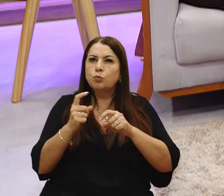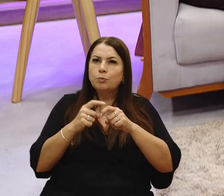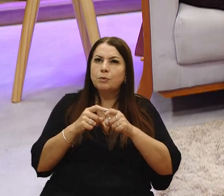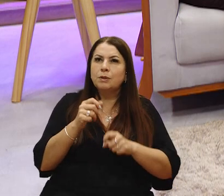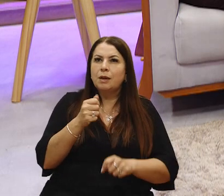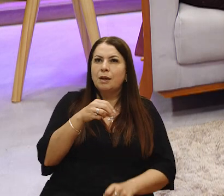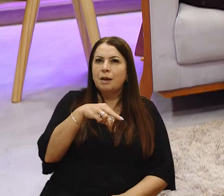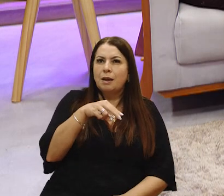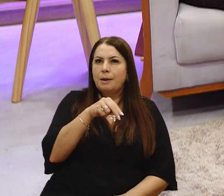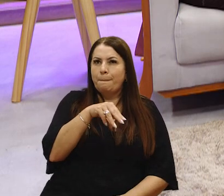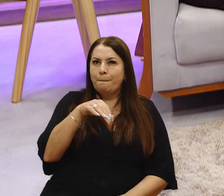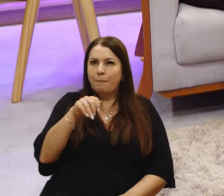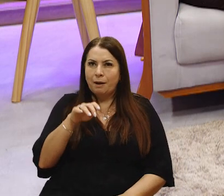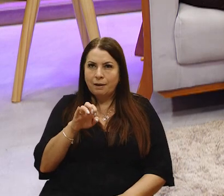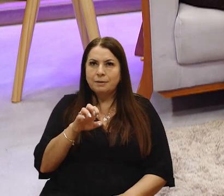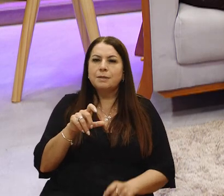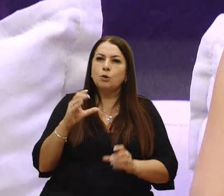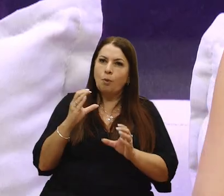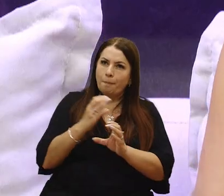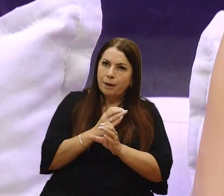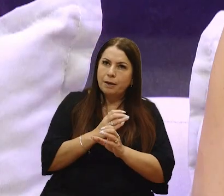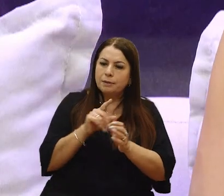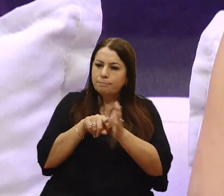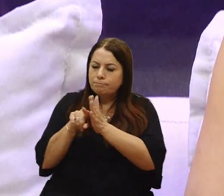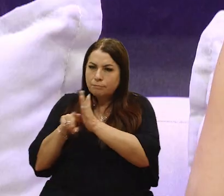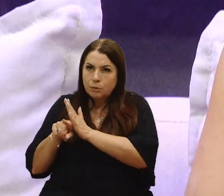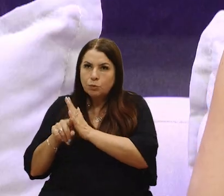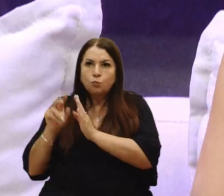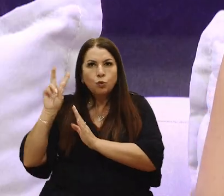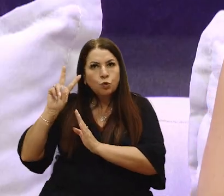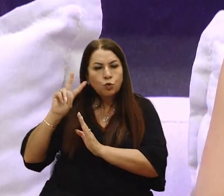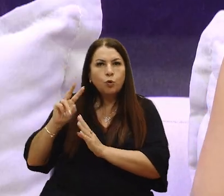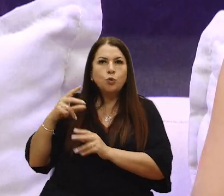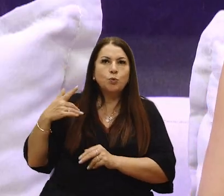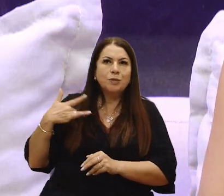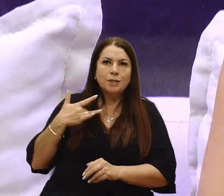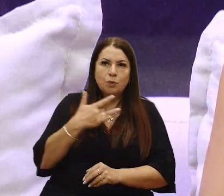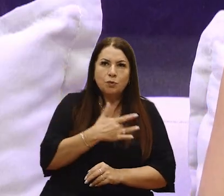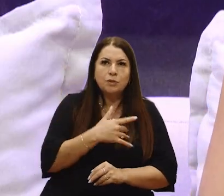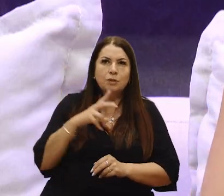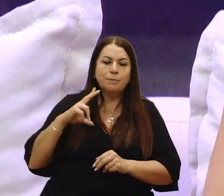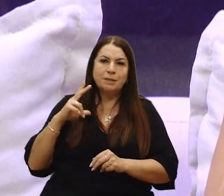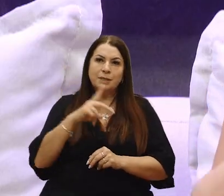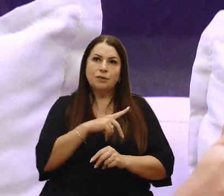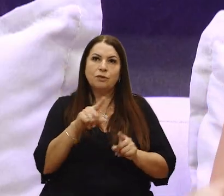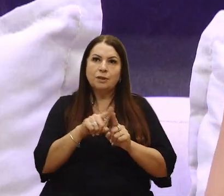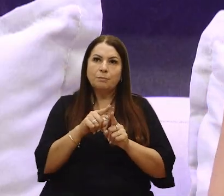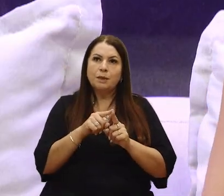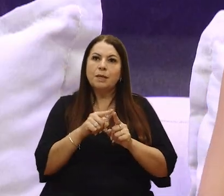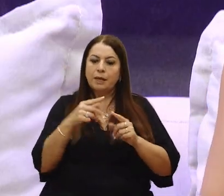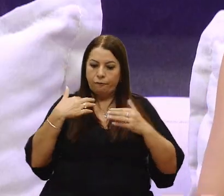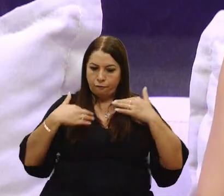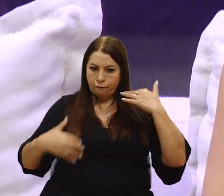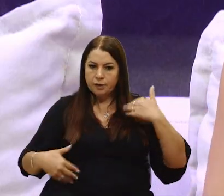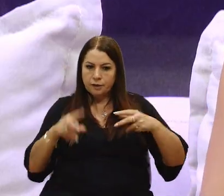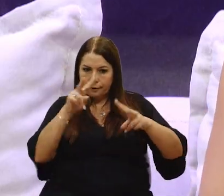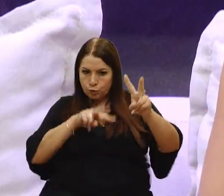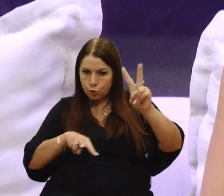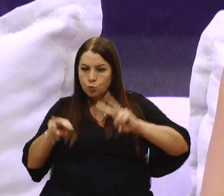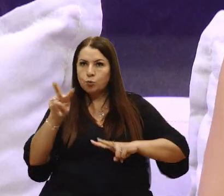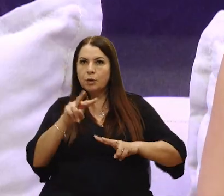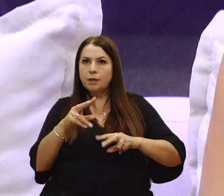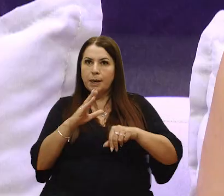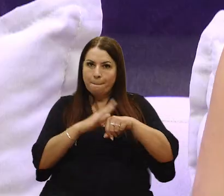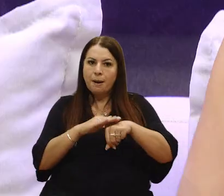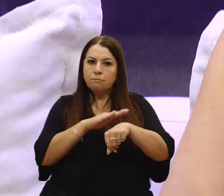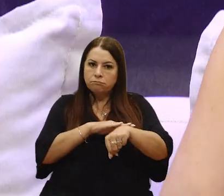porque eu tinha a coloração das minhas pernas muito avermelhadas, e eu cheguei a suspeitar que fosse mais algo relacionado à vascular mesmo,